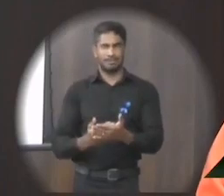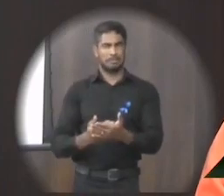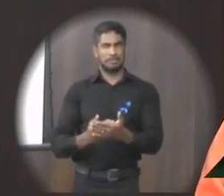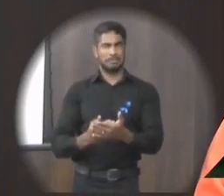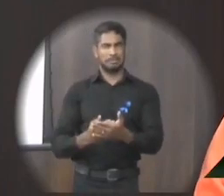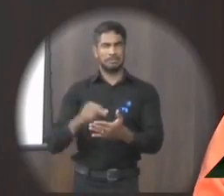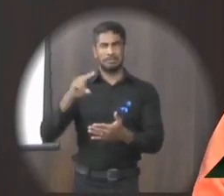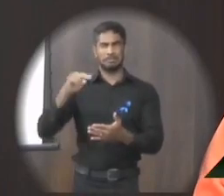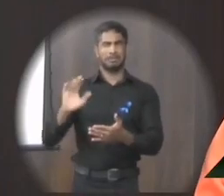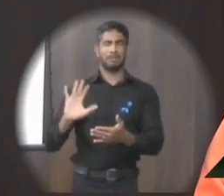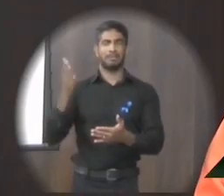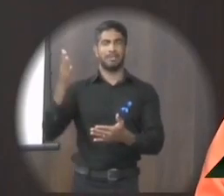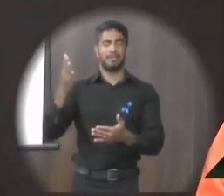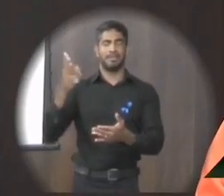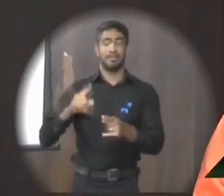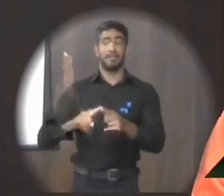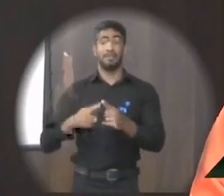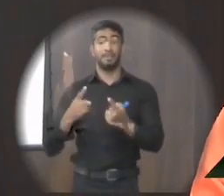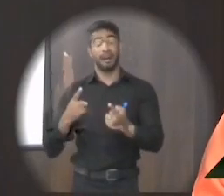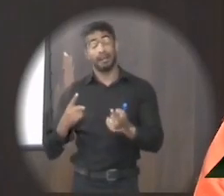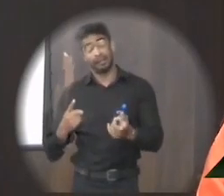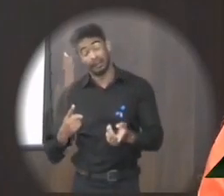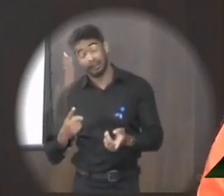ali tão cedo, contudo,